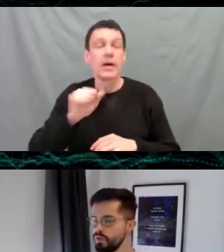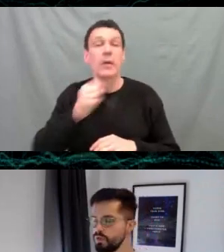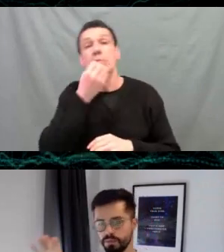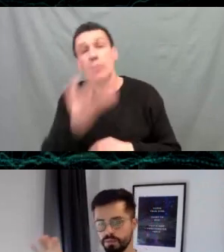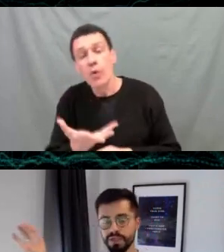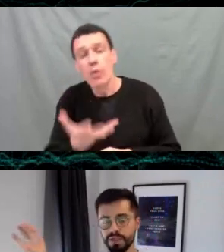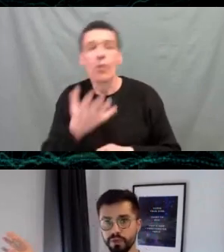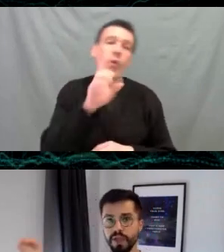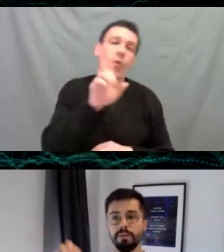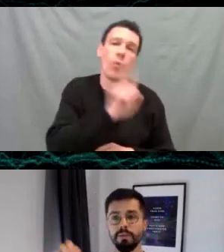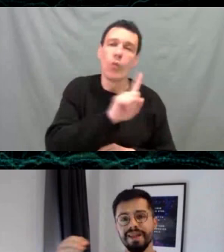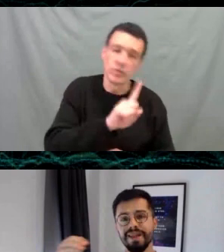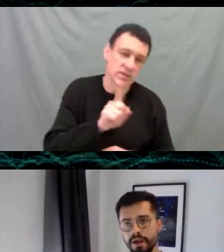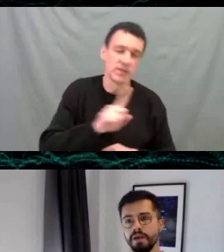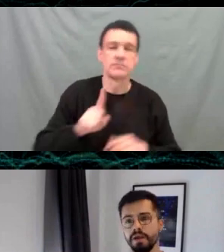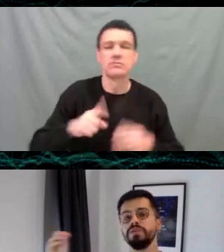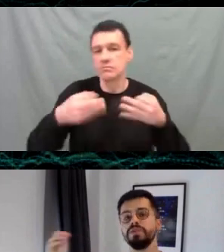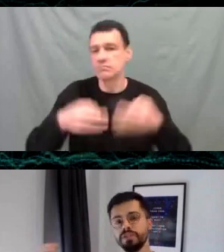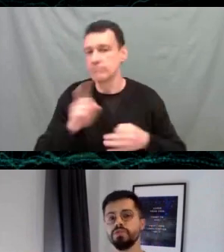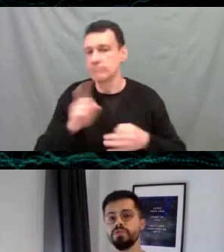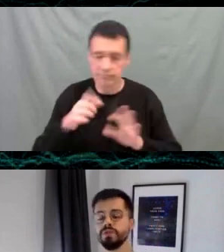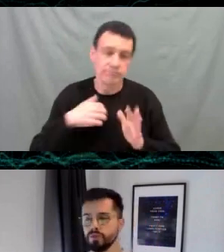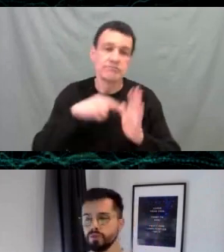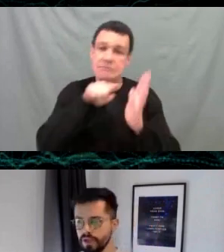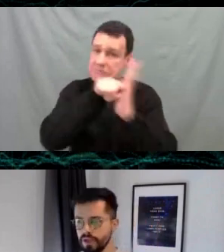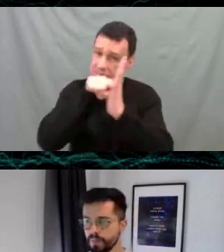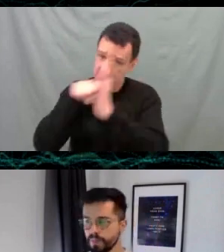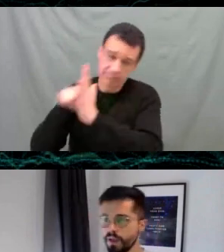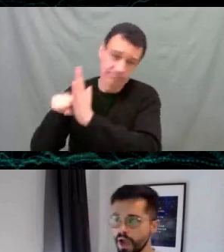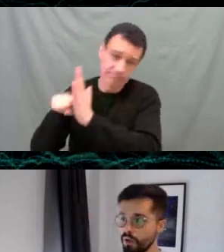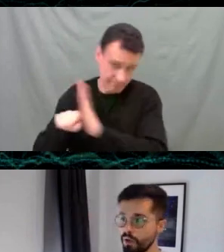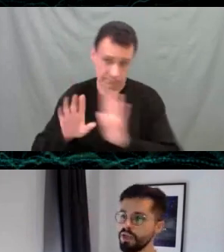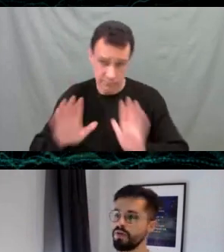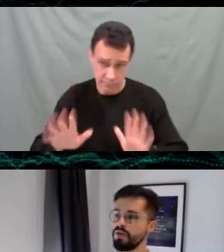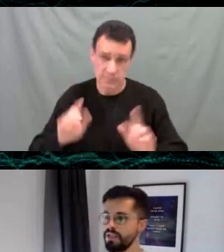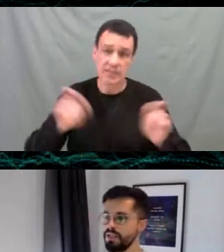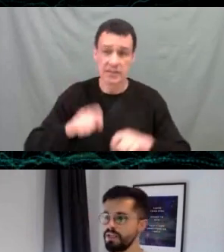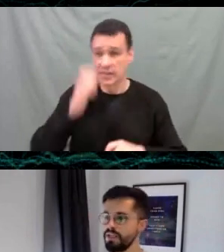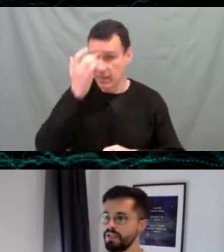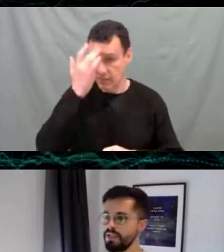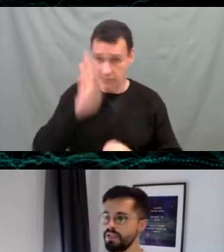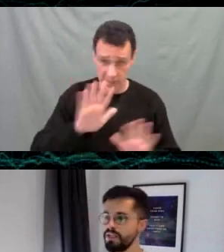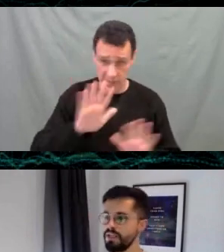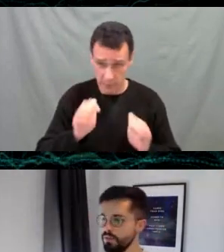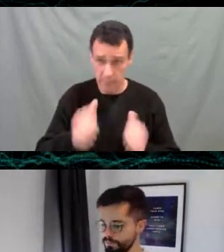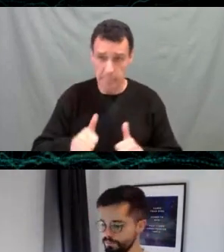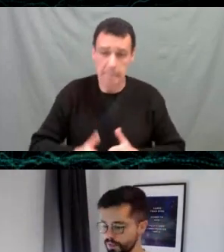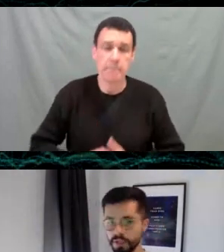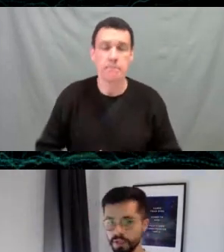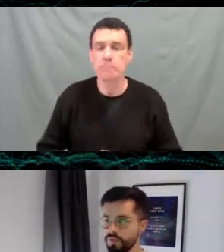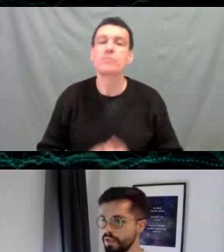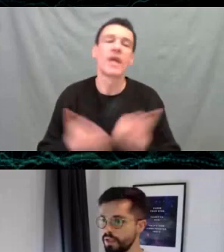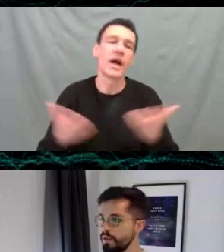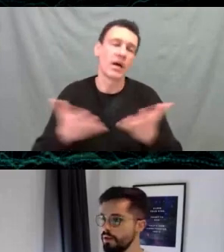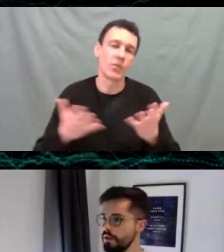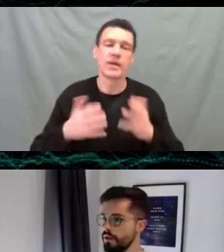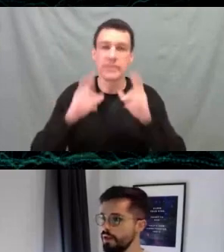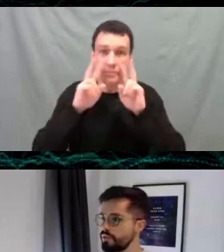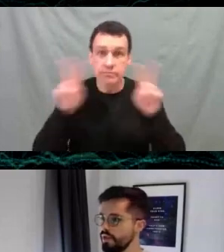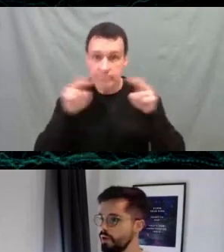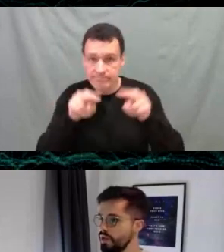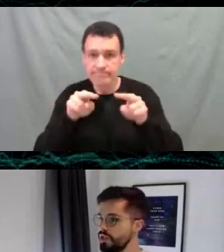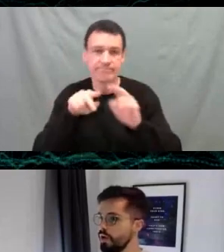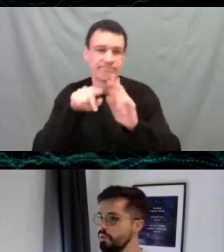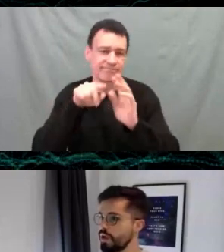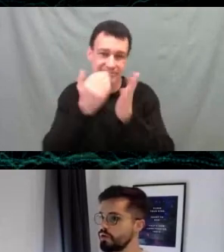infraestrutura você pode usar a criar os testes da sua estrutura né agora que a gente vai fazer a gente vai dar uma olhadinha um pouquinho deixa eu ver aqui